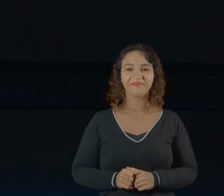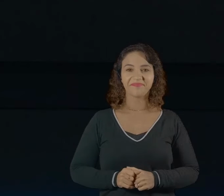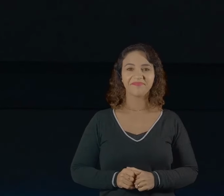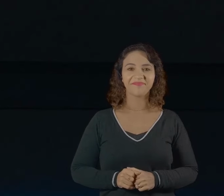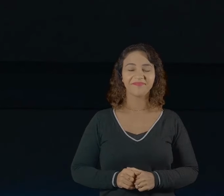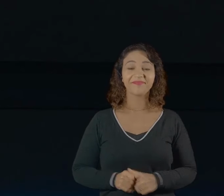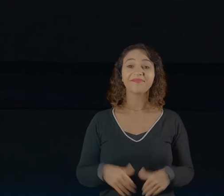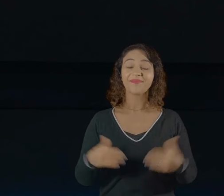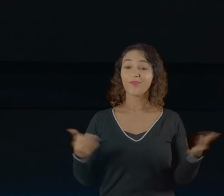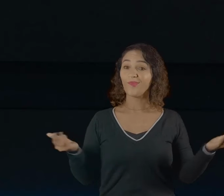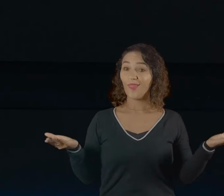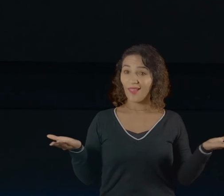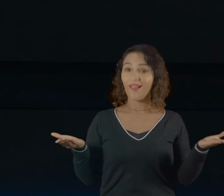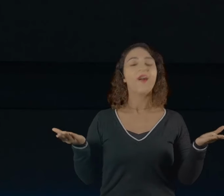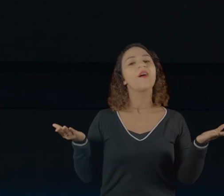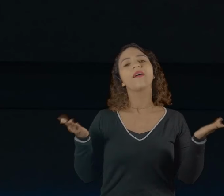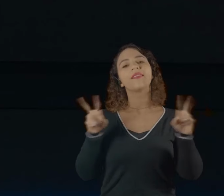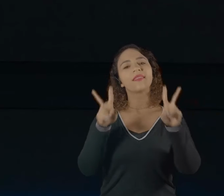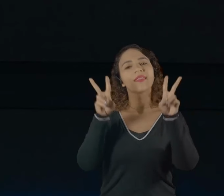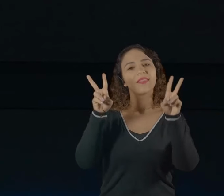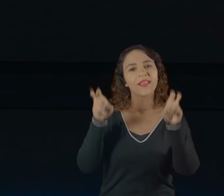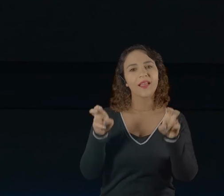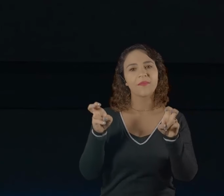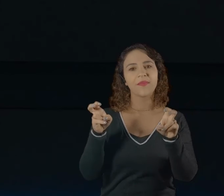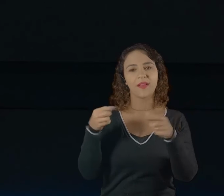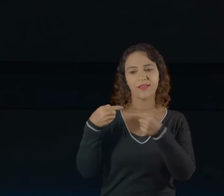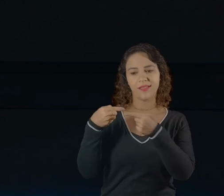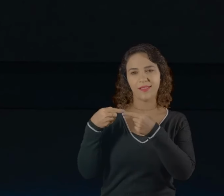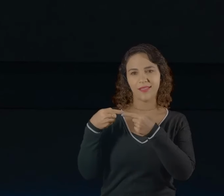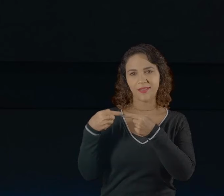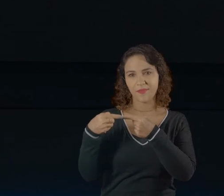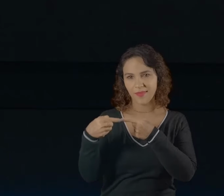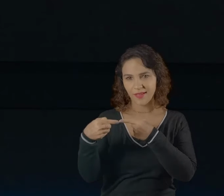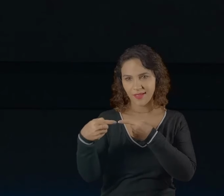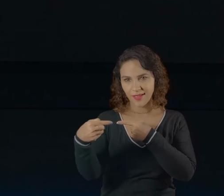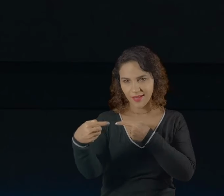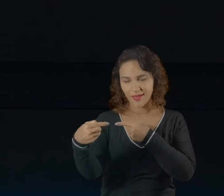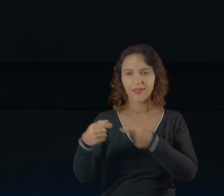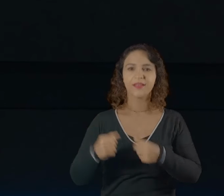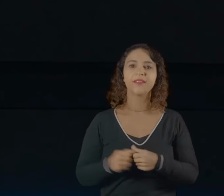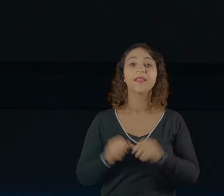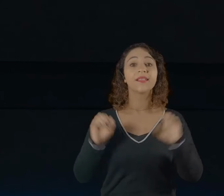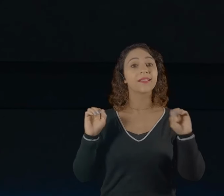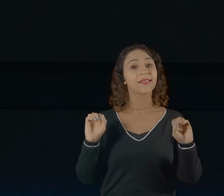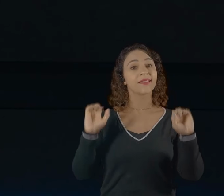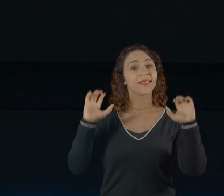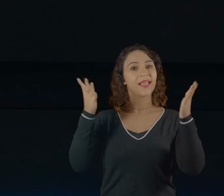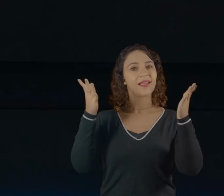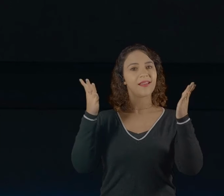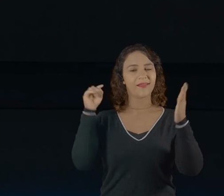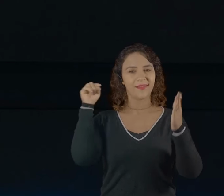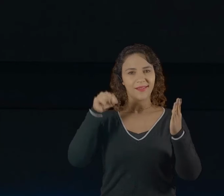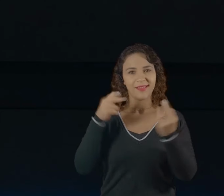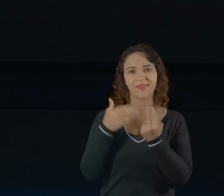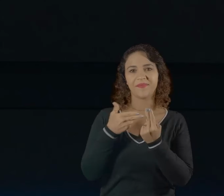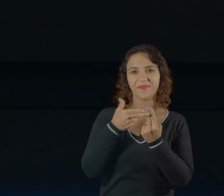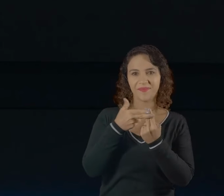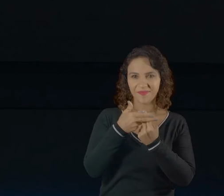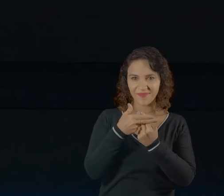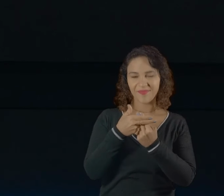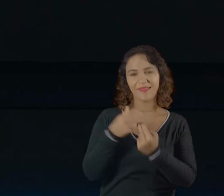Bom, gente, o tema, nós estamos aqui nessa semana, né, de celebração do aniversário da IA